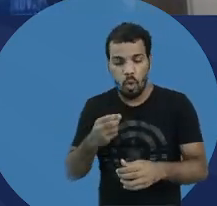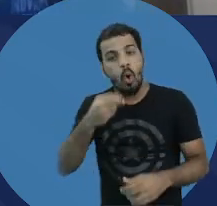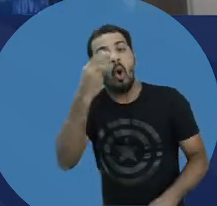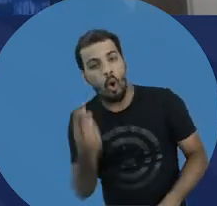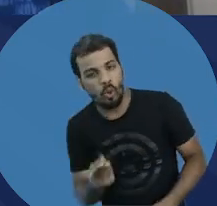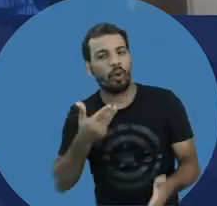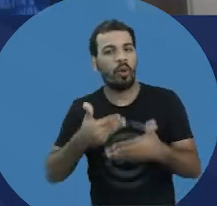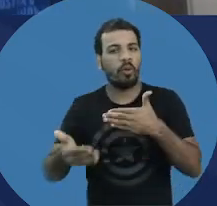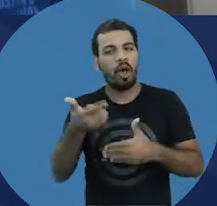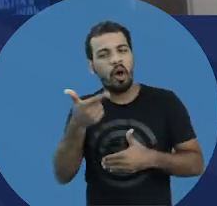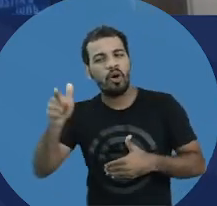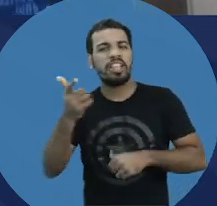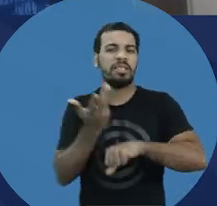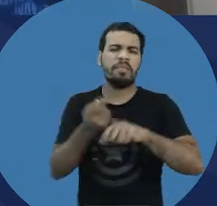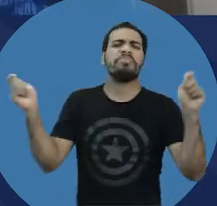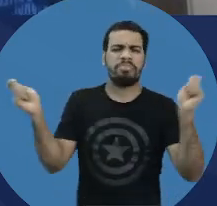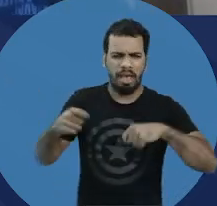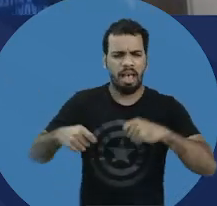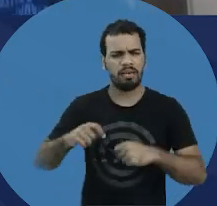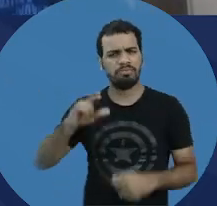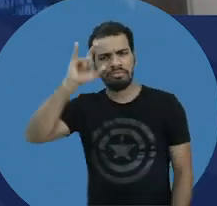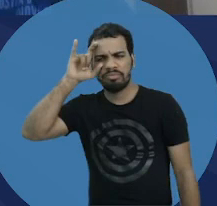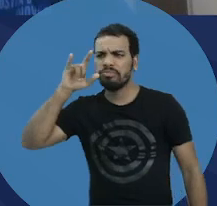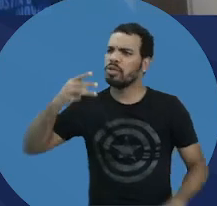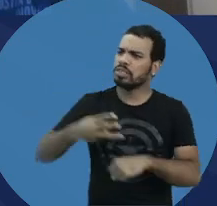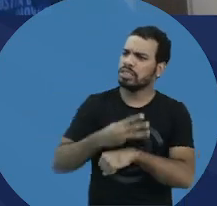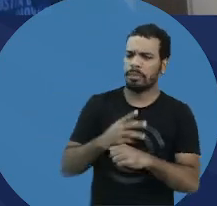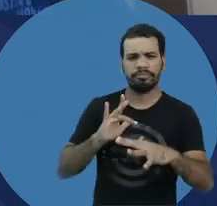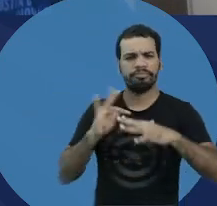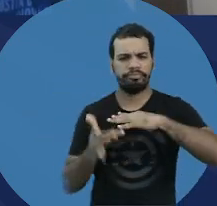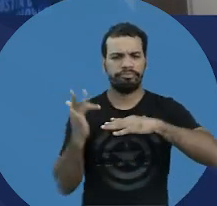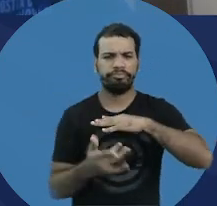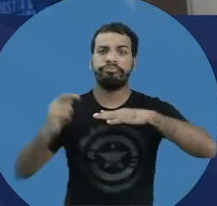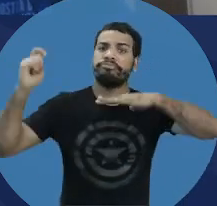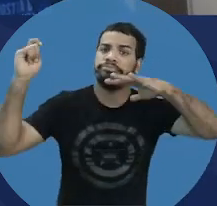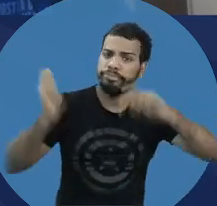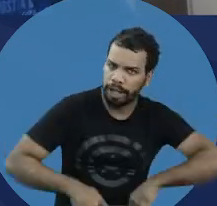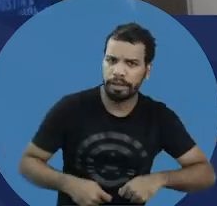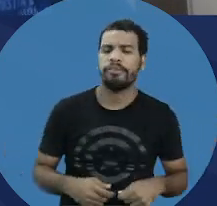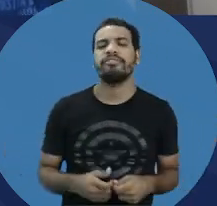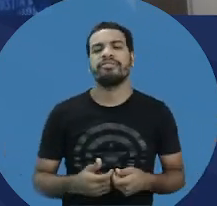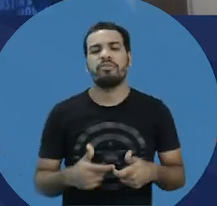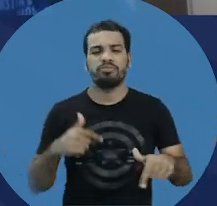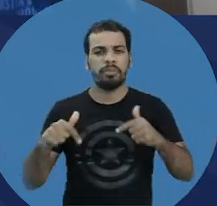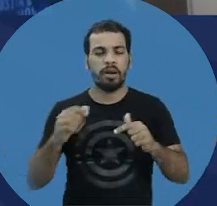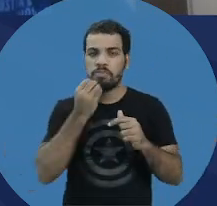de maneira muito eficaz para atingir o objetivo. Então, assim, esse trabalho é muito potente